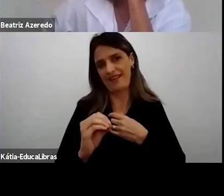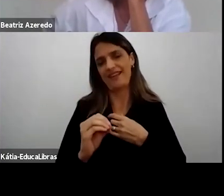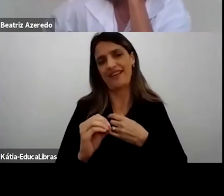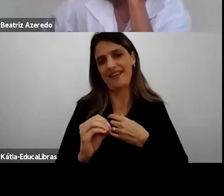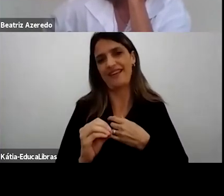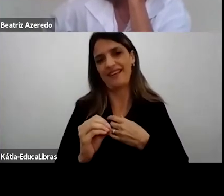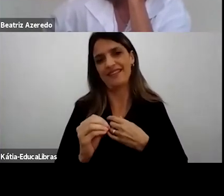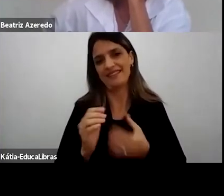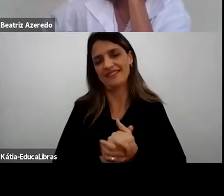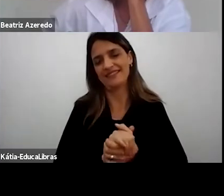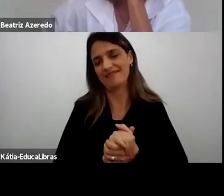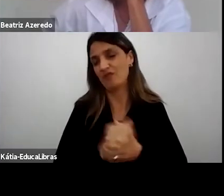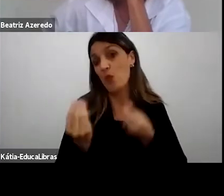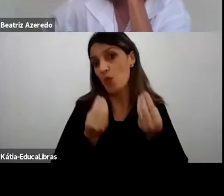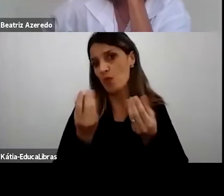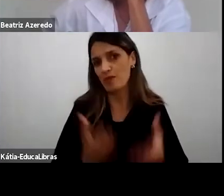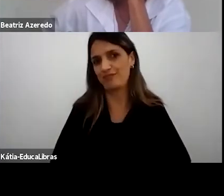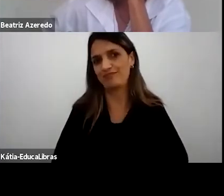também.